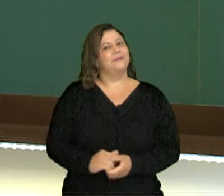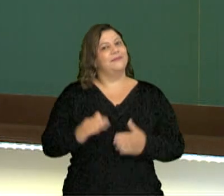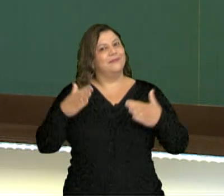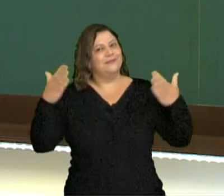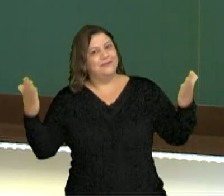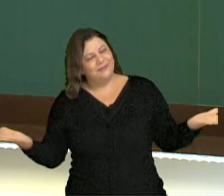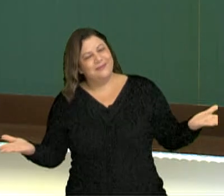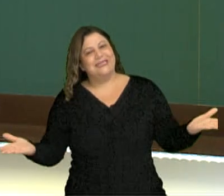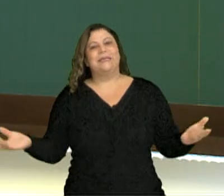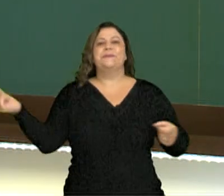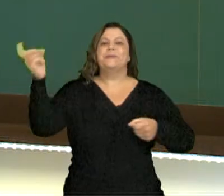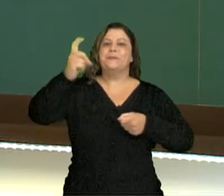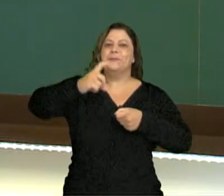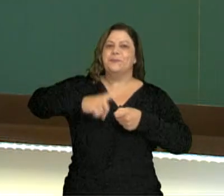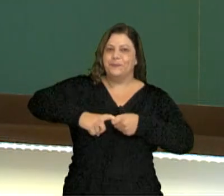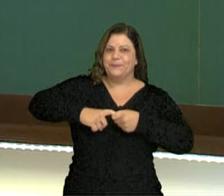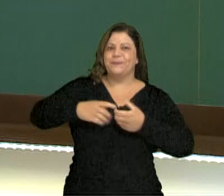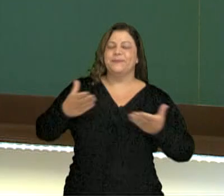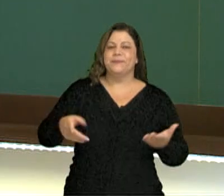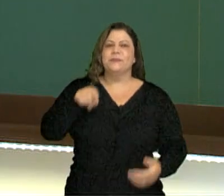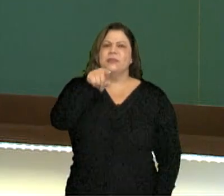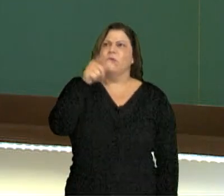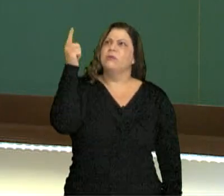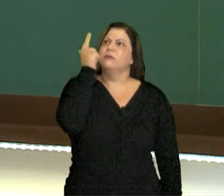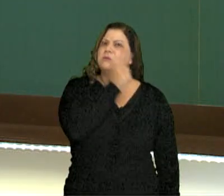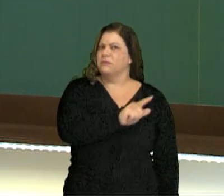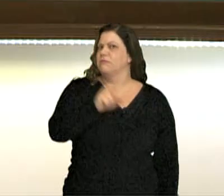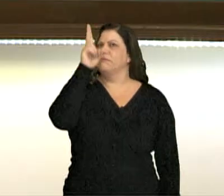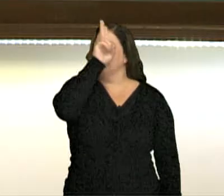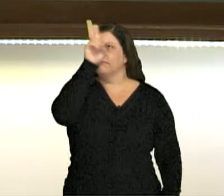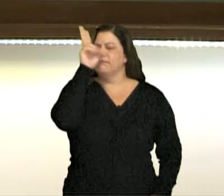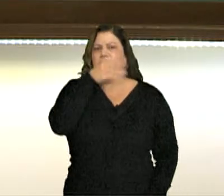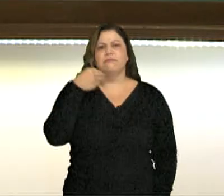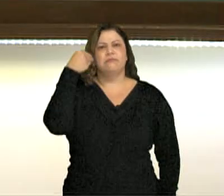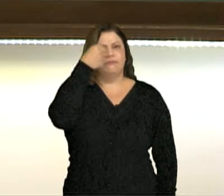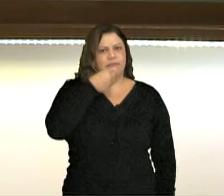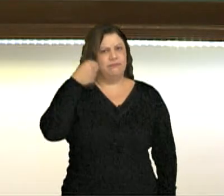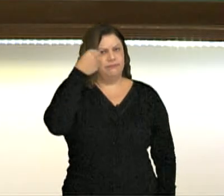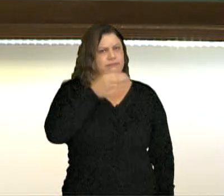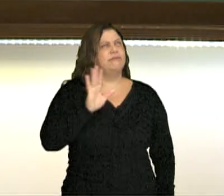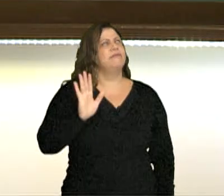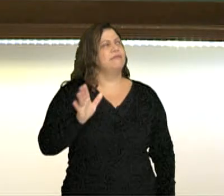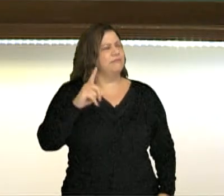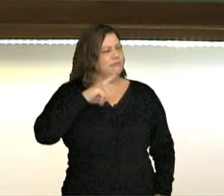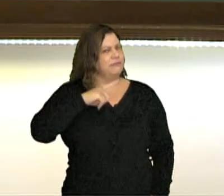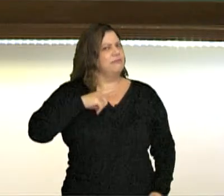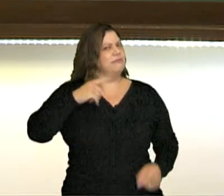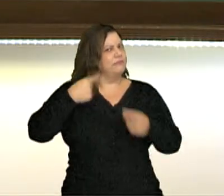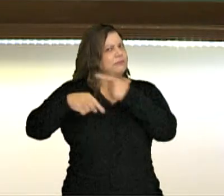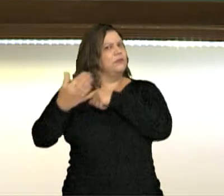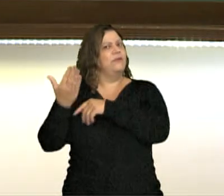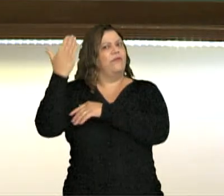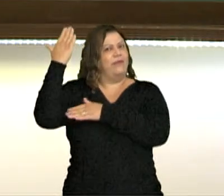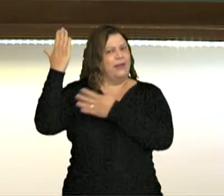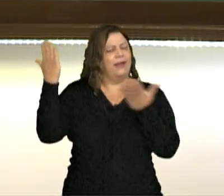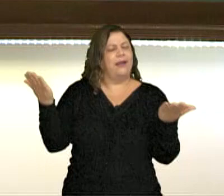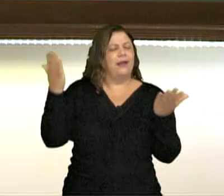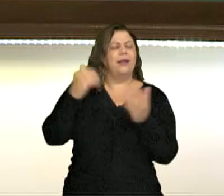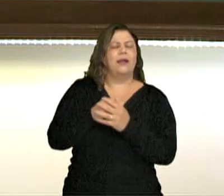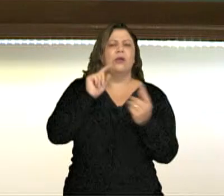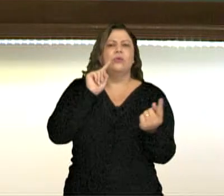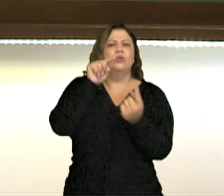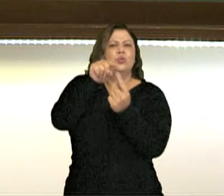Então, pessoal, voltamos. Vocês conseguiram relembrar essas experiências que vocês já tiveram? Conseguiram identificar o que